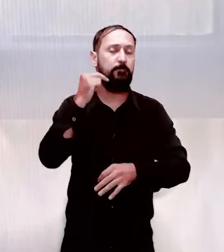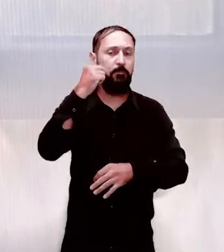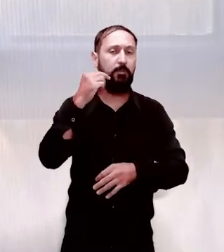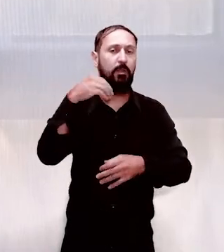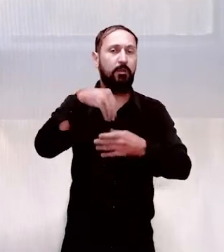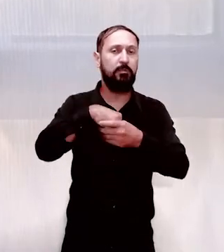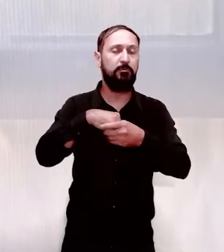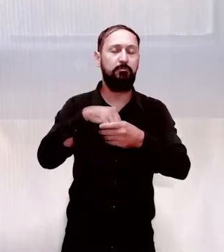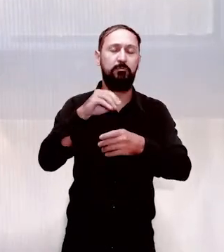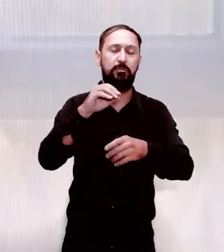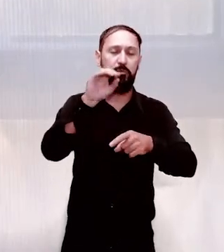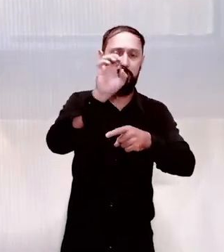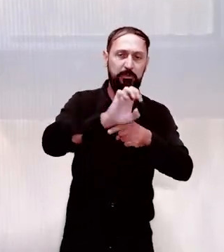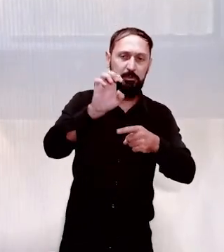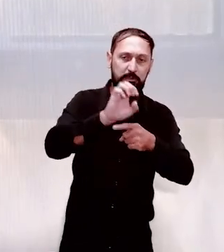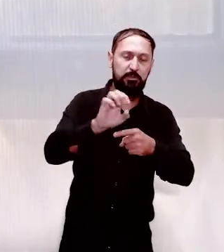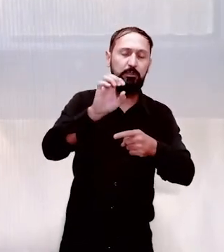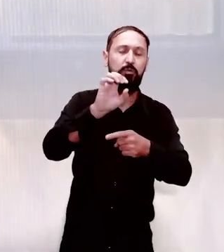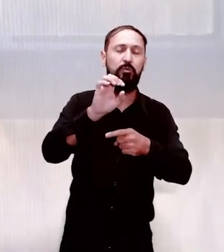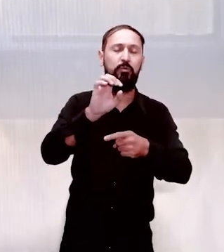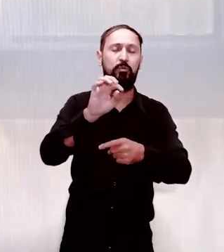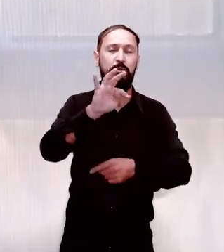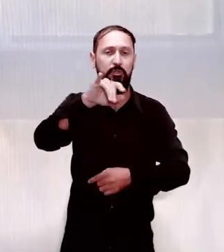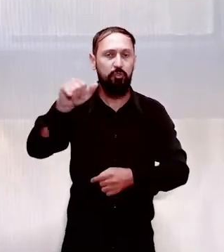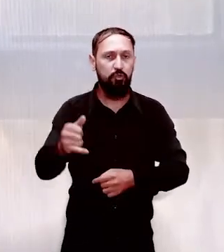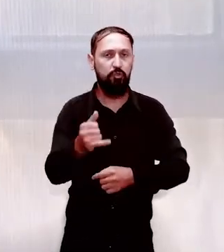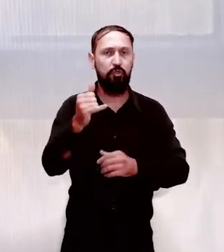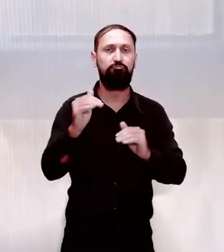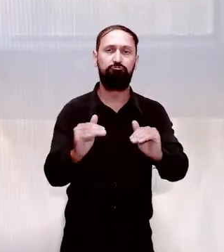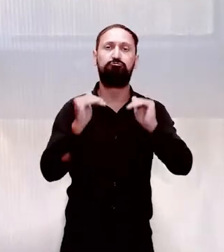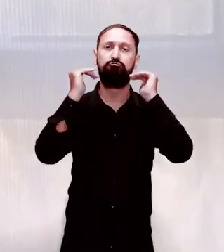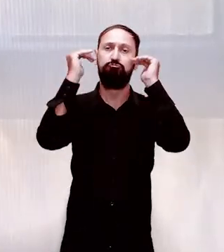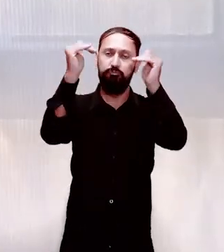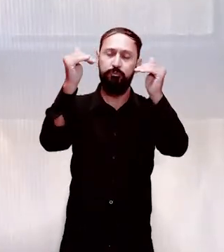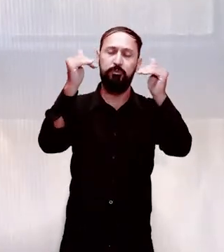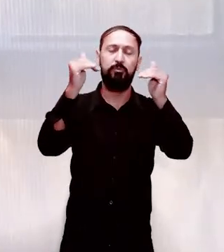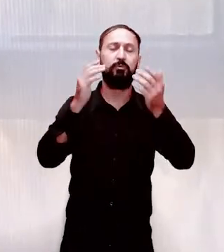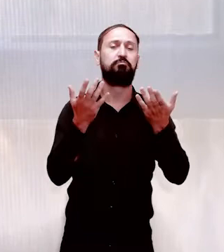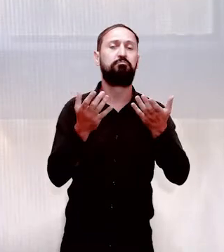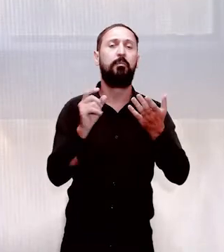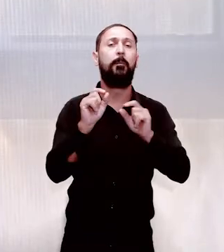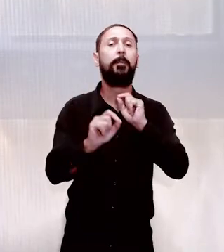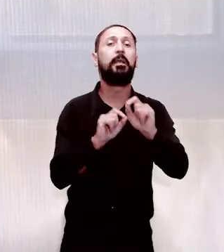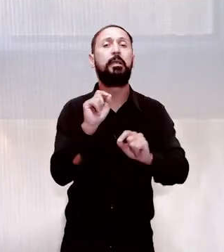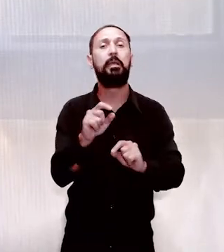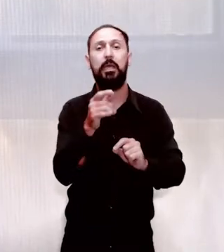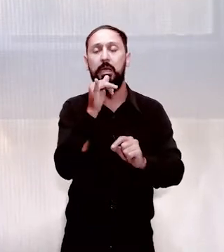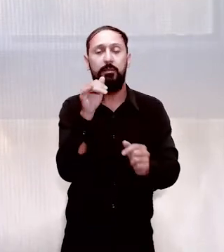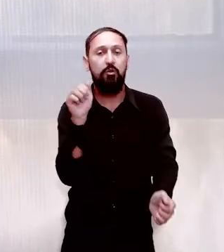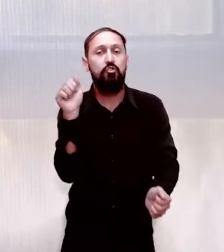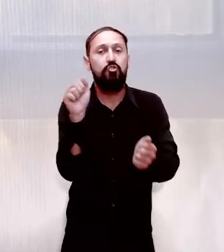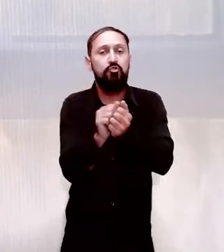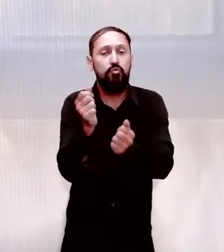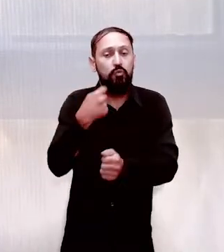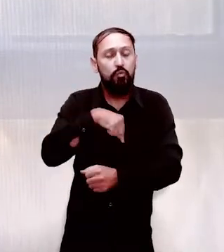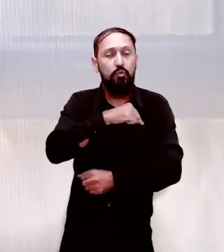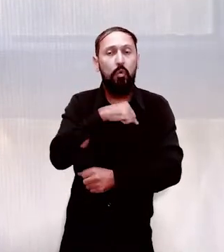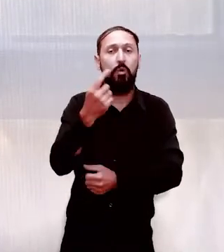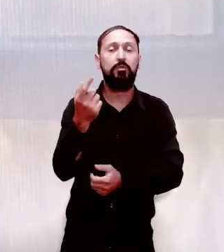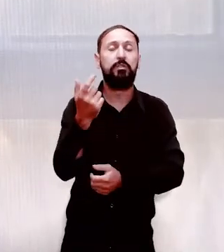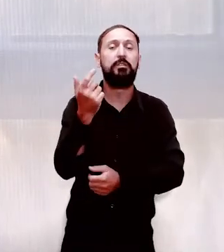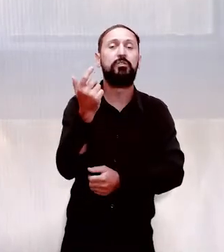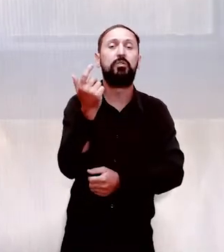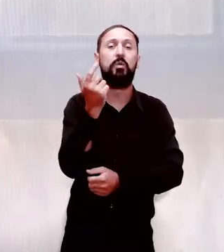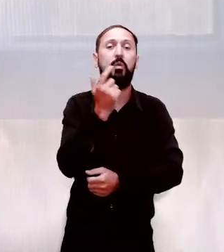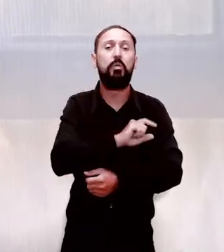negros, em nível estadual, nos TJ da vida, nos superiores, né, tribunais, para que realmente, junto